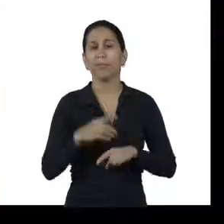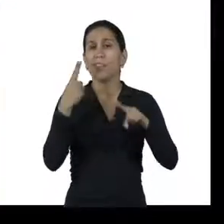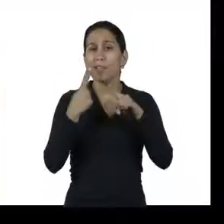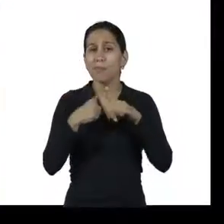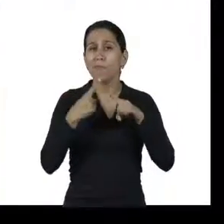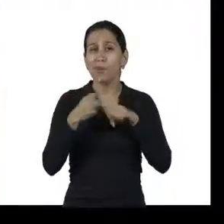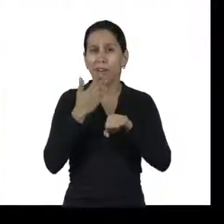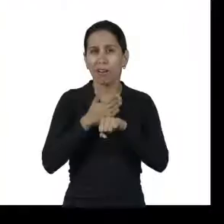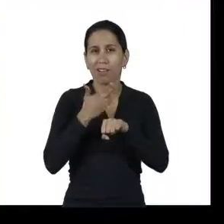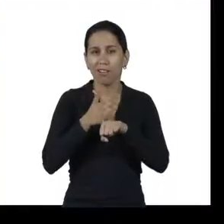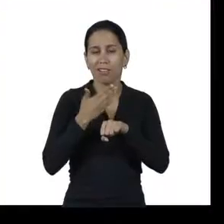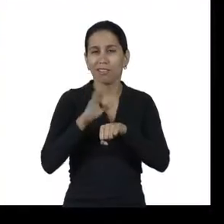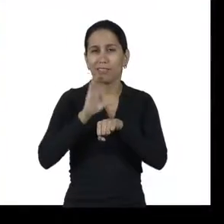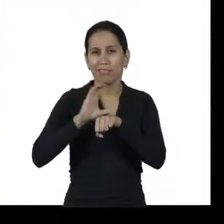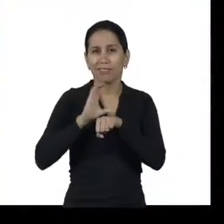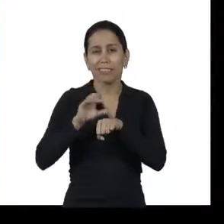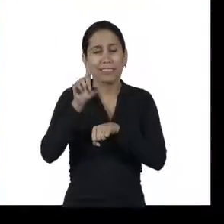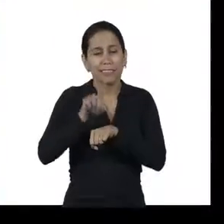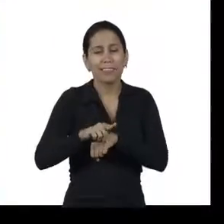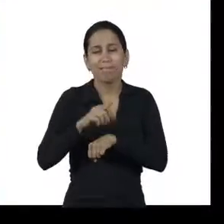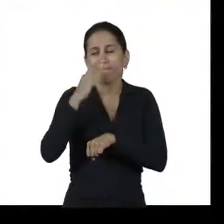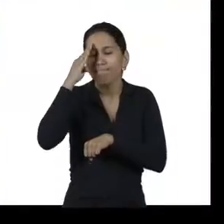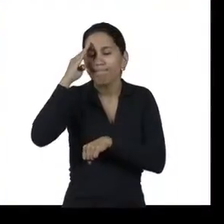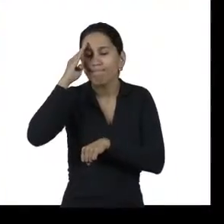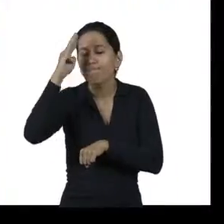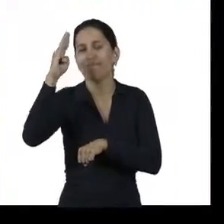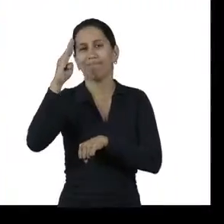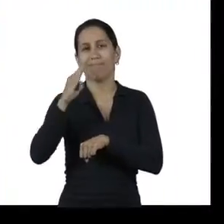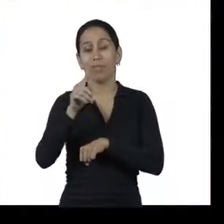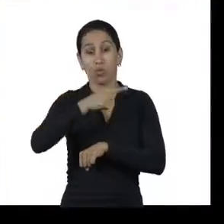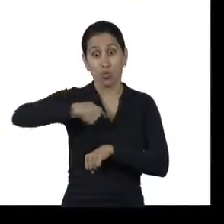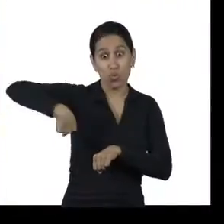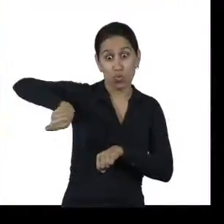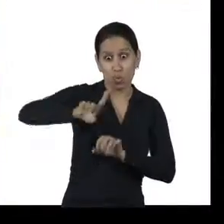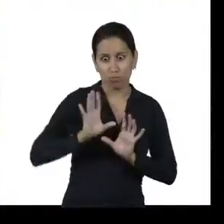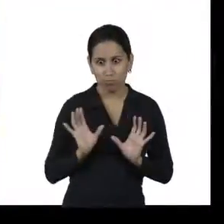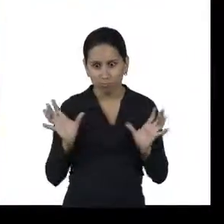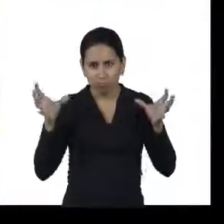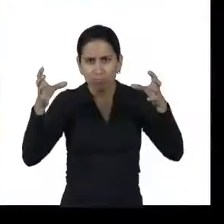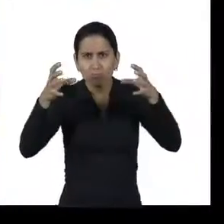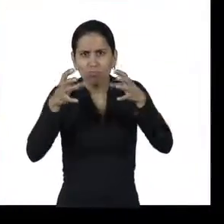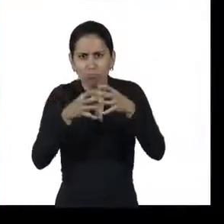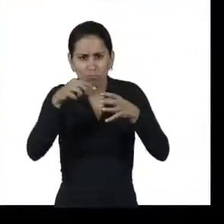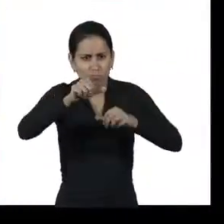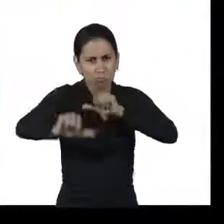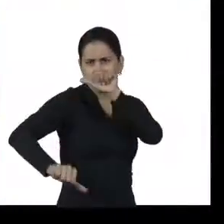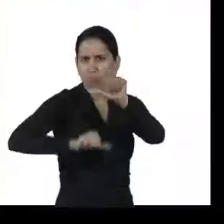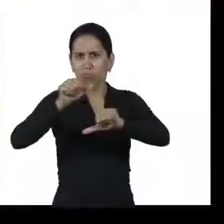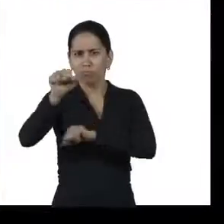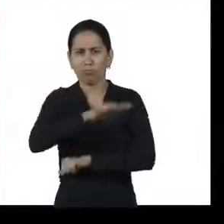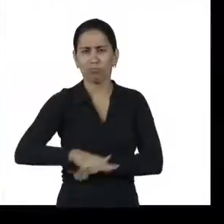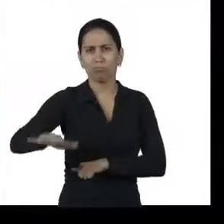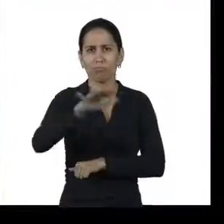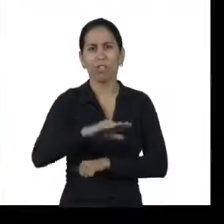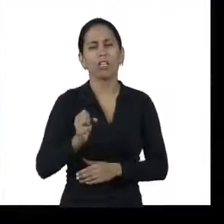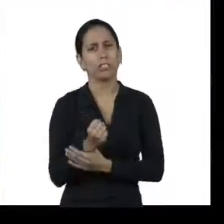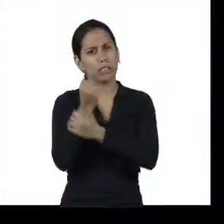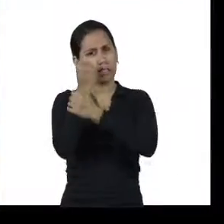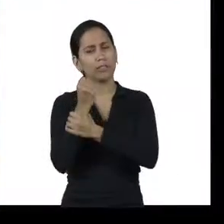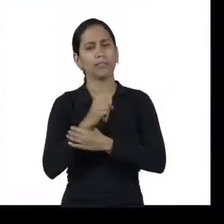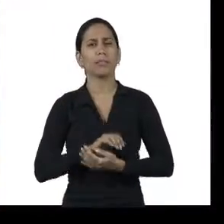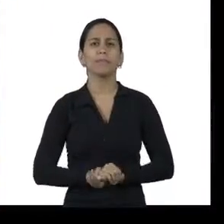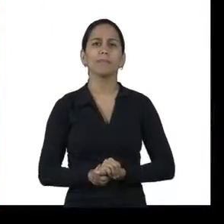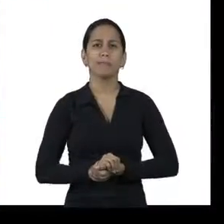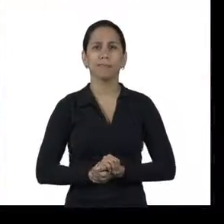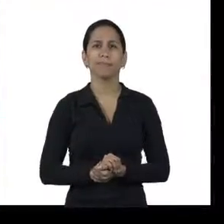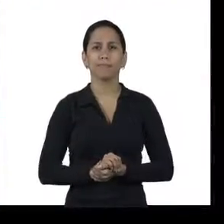os treinamentos e cursos são fundamentais para engajar toda a equipe e transformar a mina em um ambiente seguro para